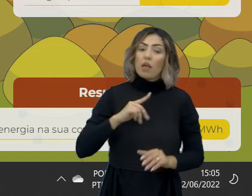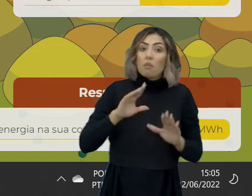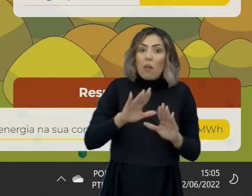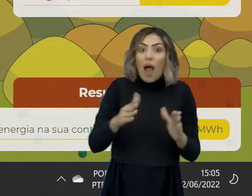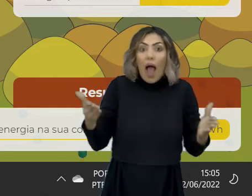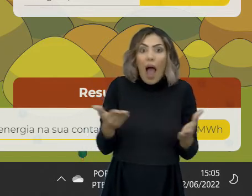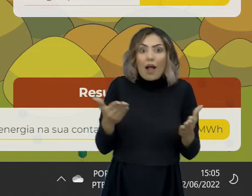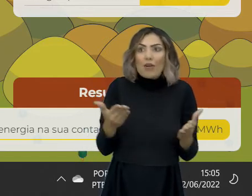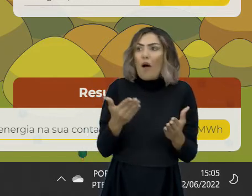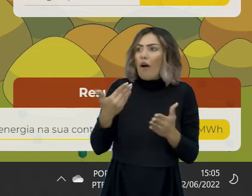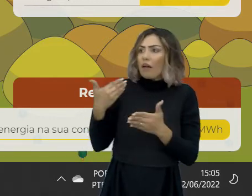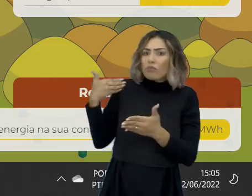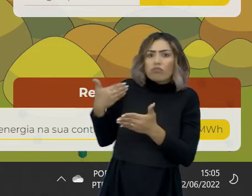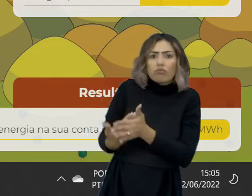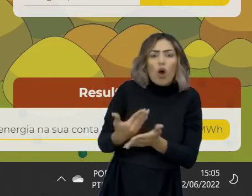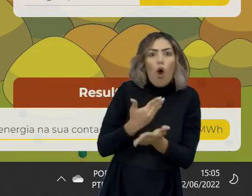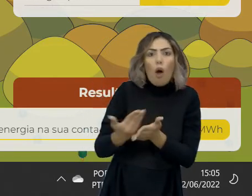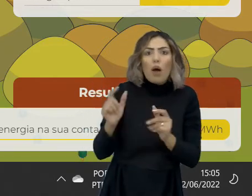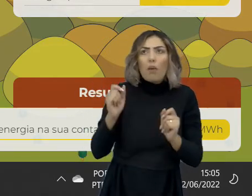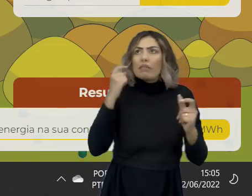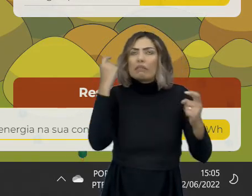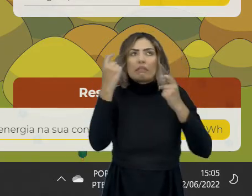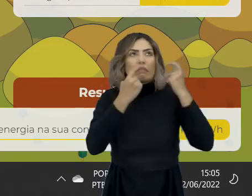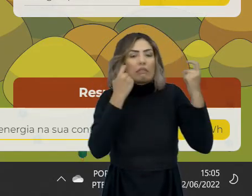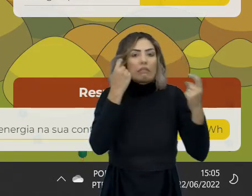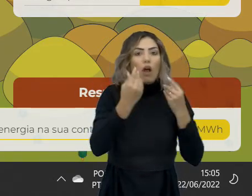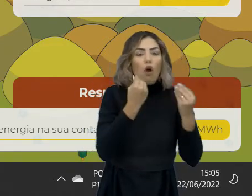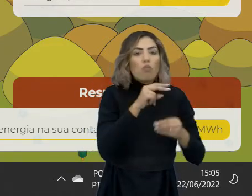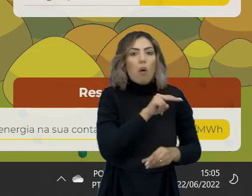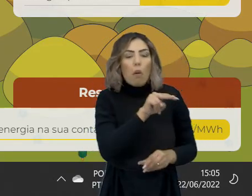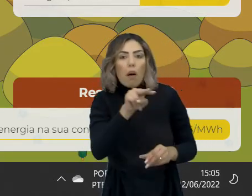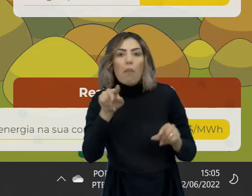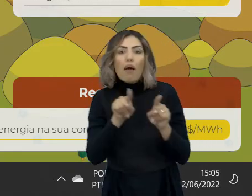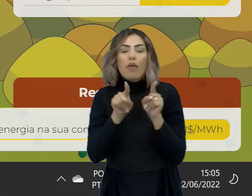recente. Sim. Então, a preocupação com novas tecnologias e novas